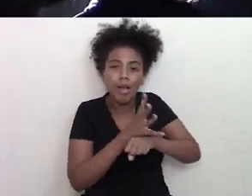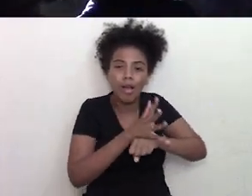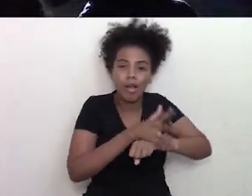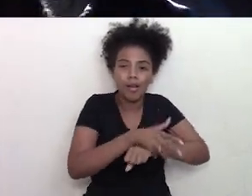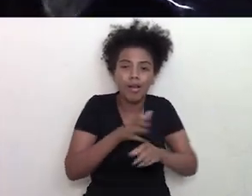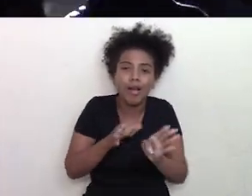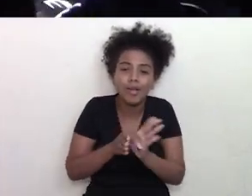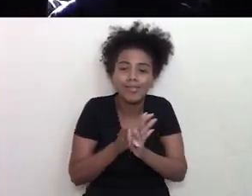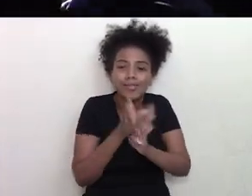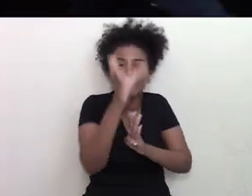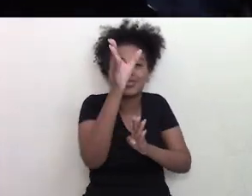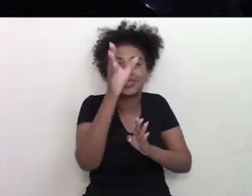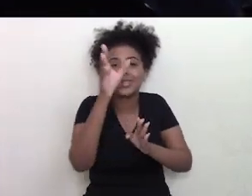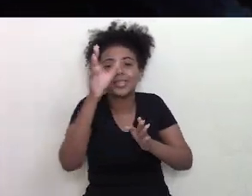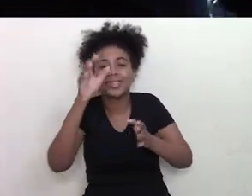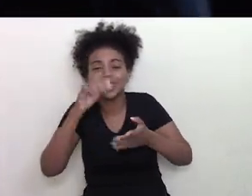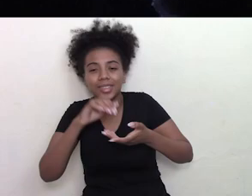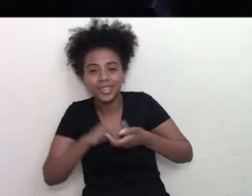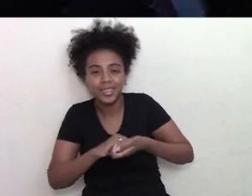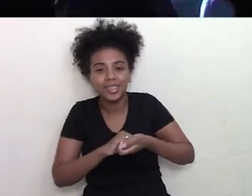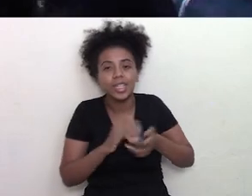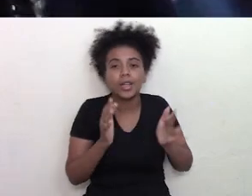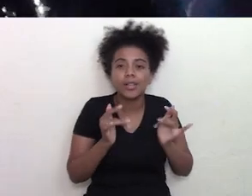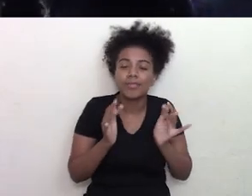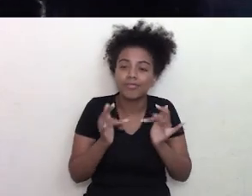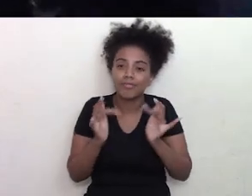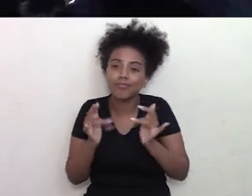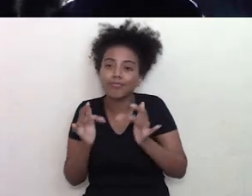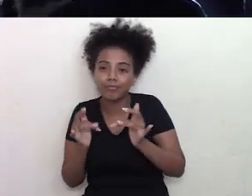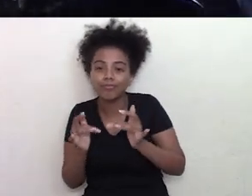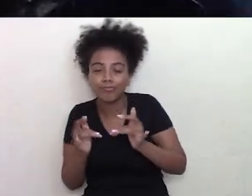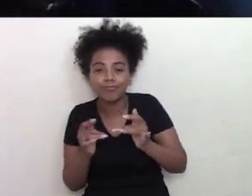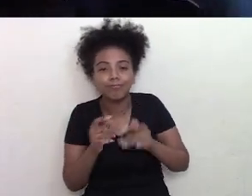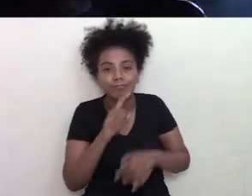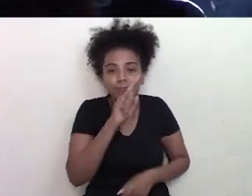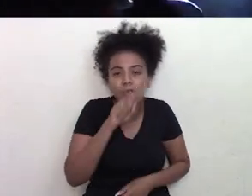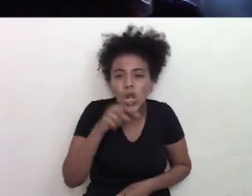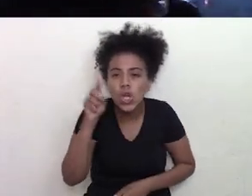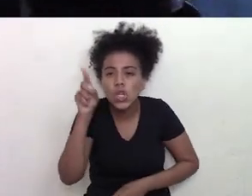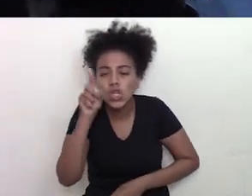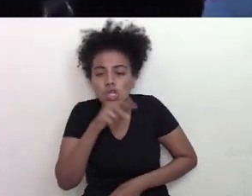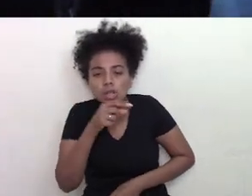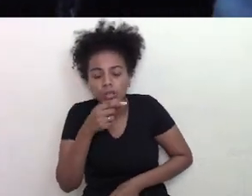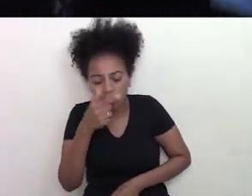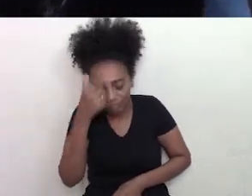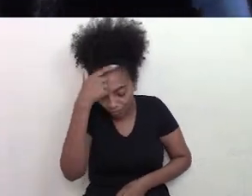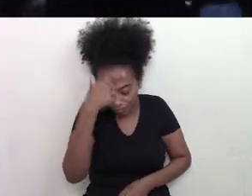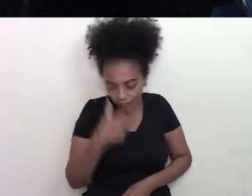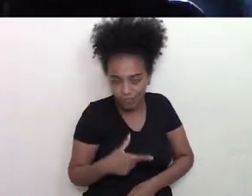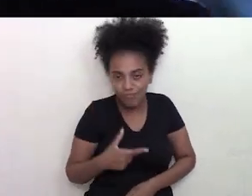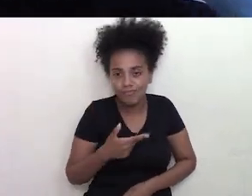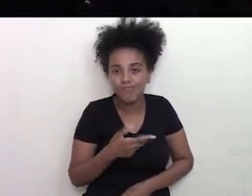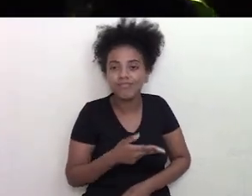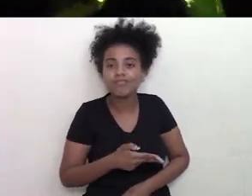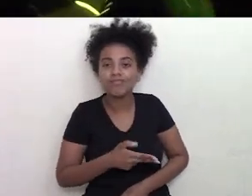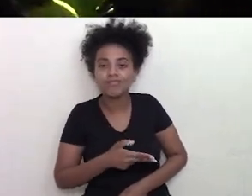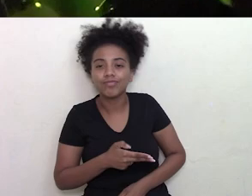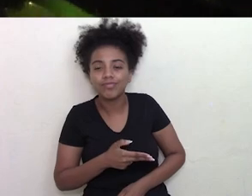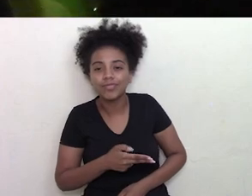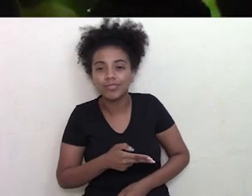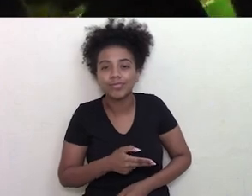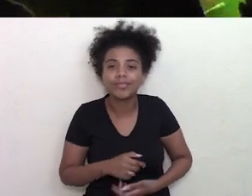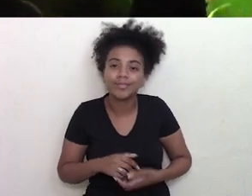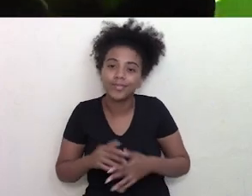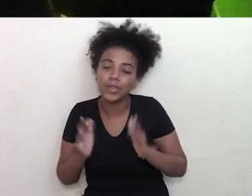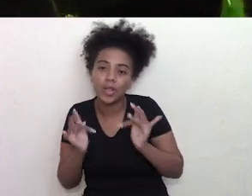Comigo. Namoro, mas adoro proibido. Eu que sou culpado, eu que sou bandido. Prefere um romance